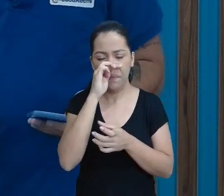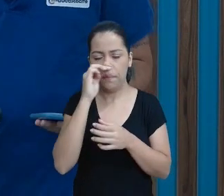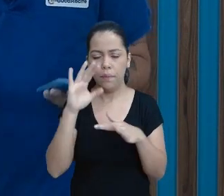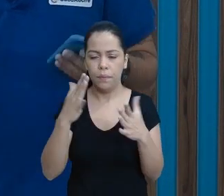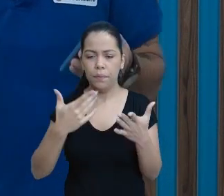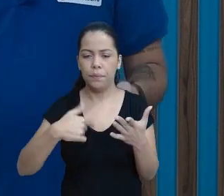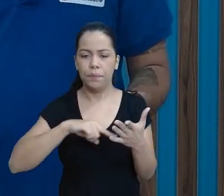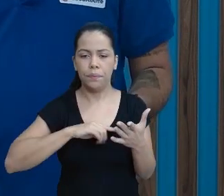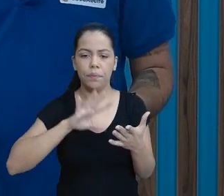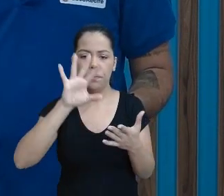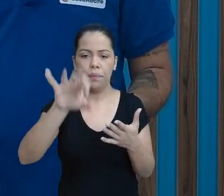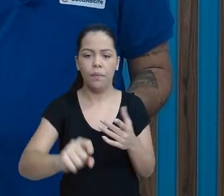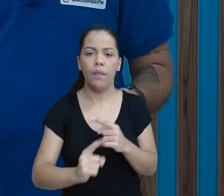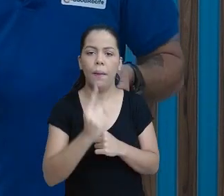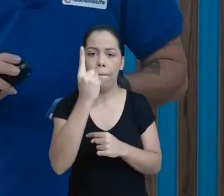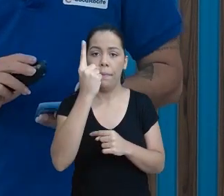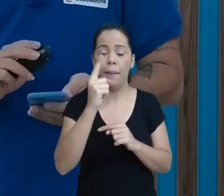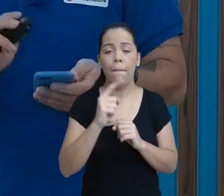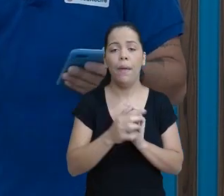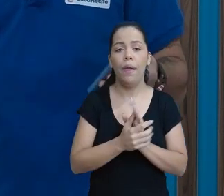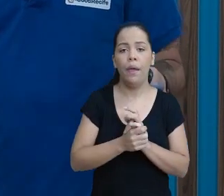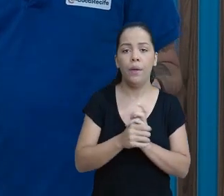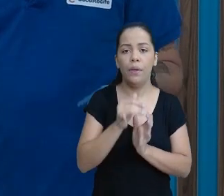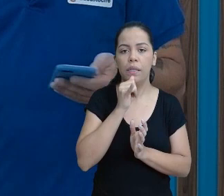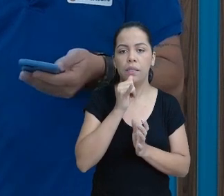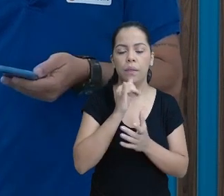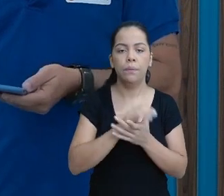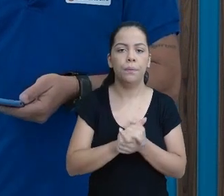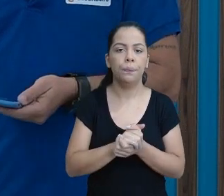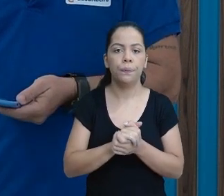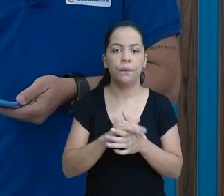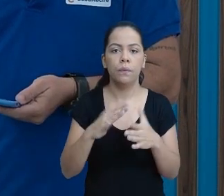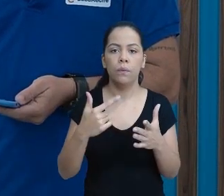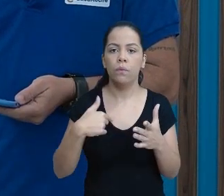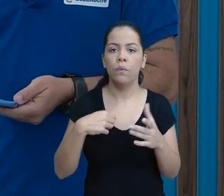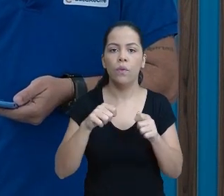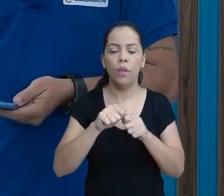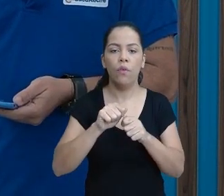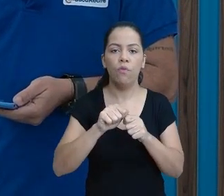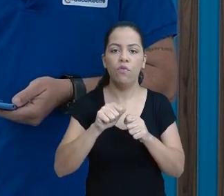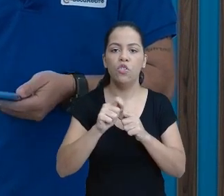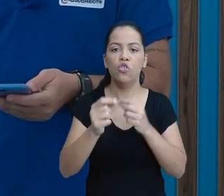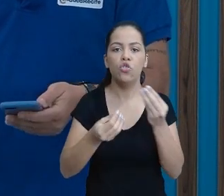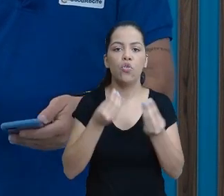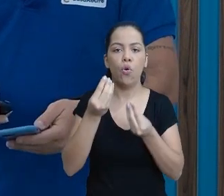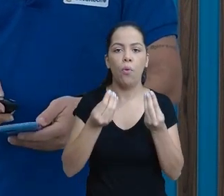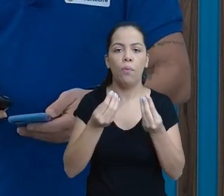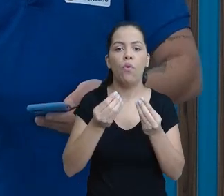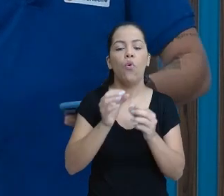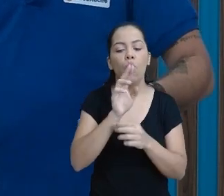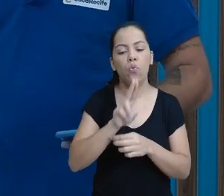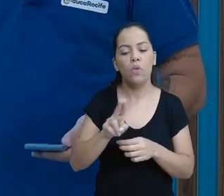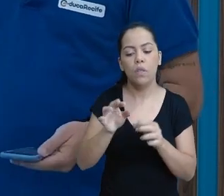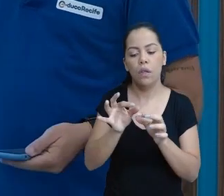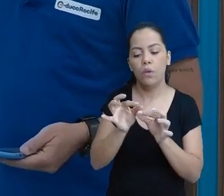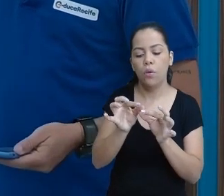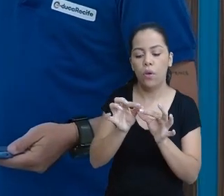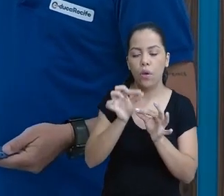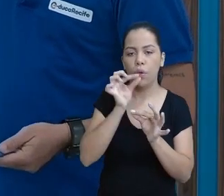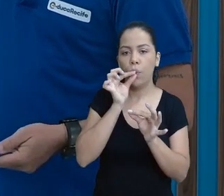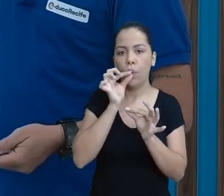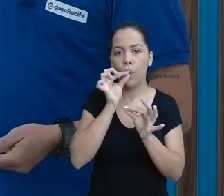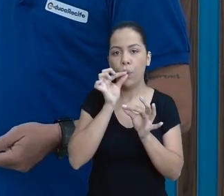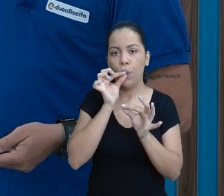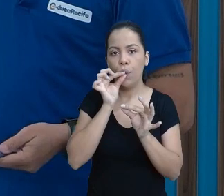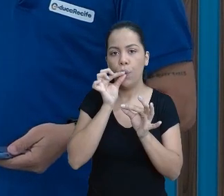exemplo. Então, imagine a situação. Eu construí o meu triângulo retângulo com canudos. Peguei a régua e medi